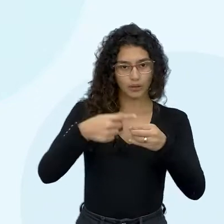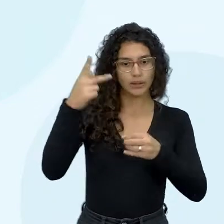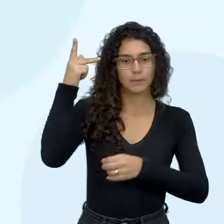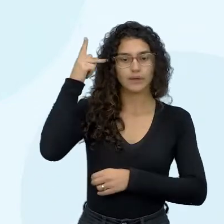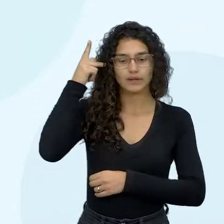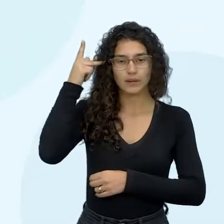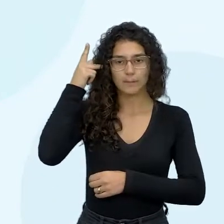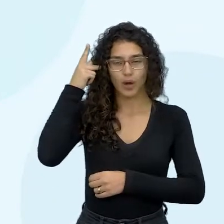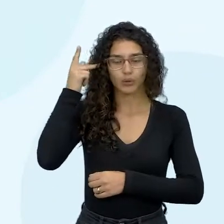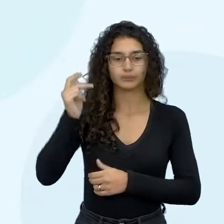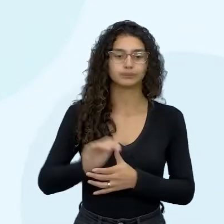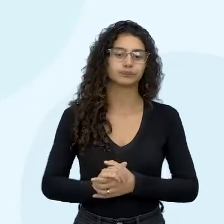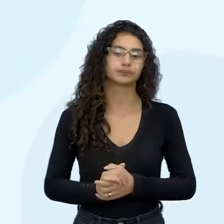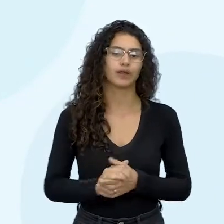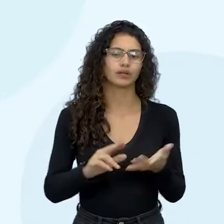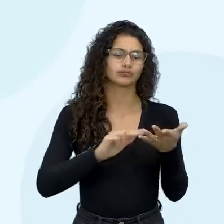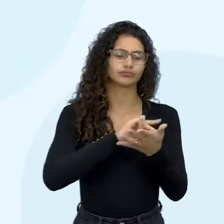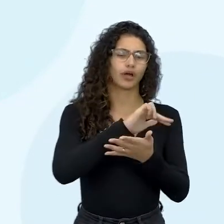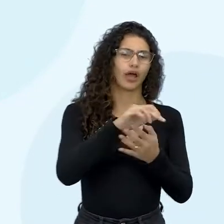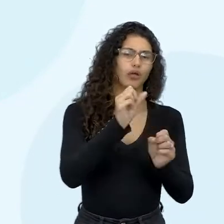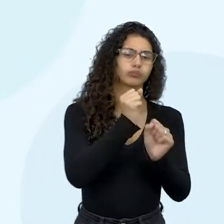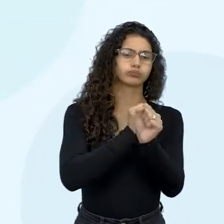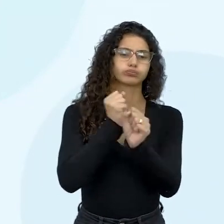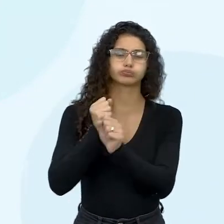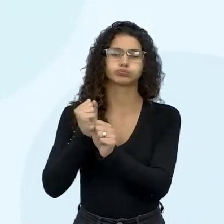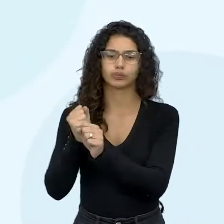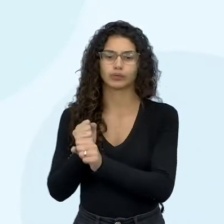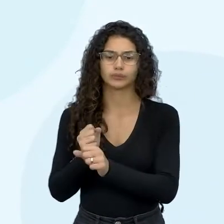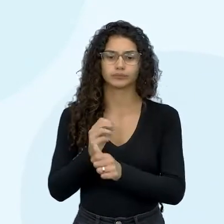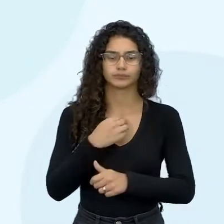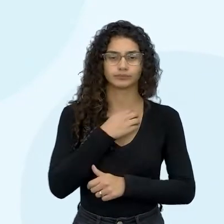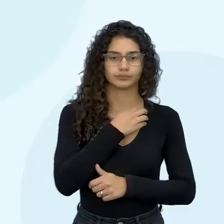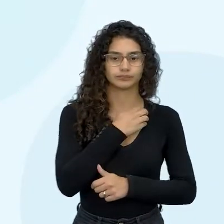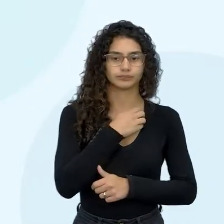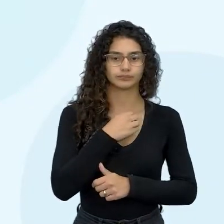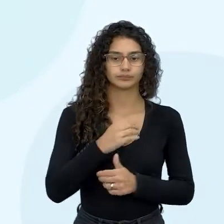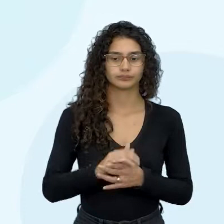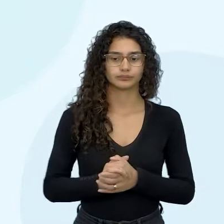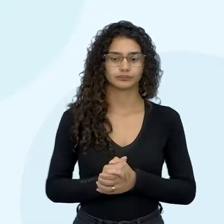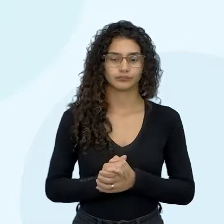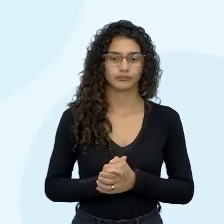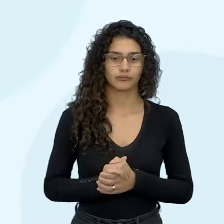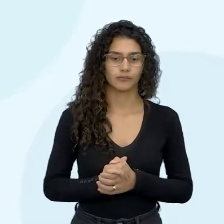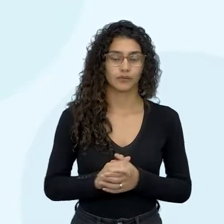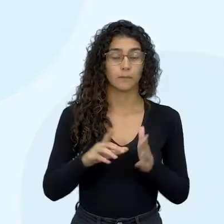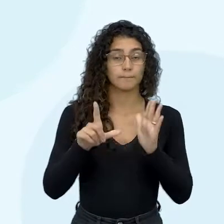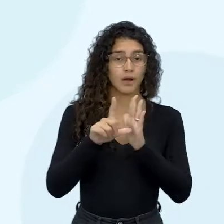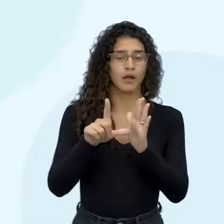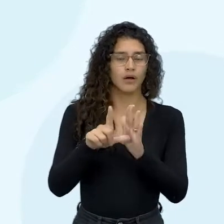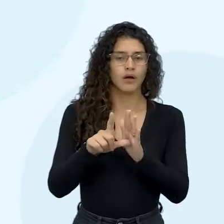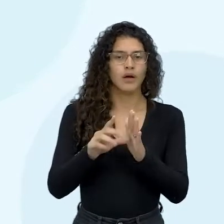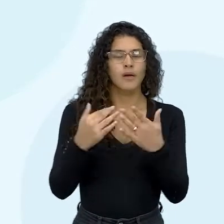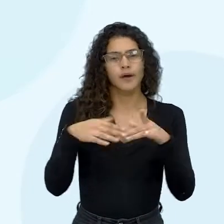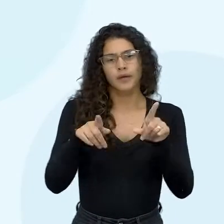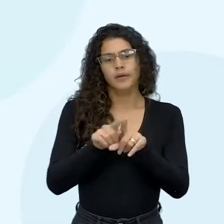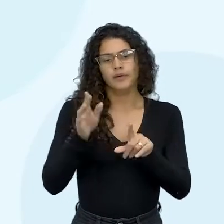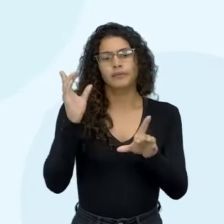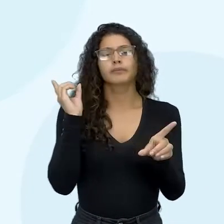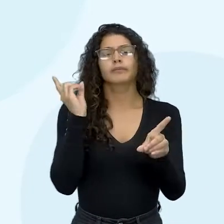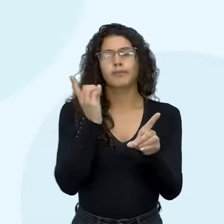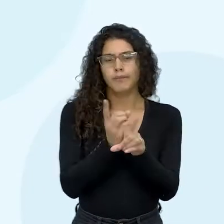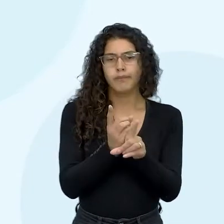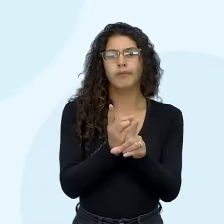em grandes construções, né? Então, principalmente construções comerciais, tá? Mas eu também já